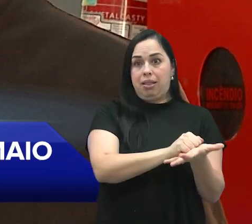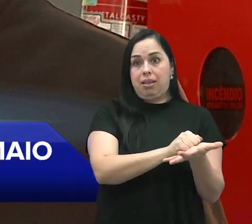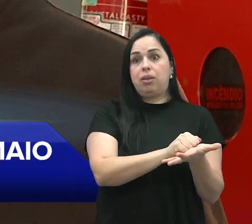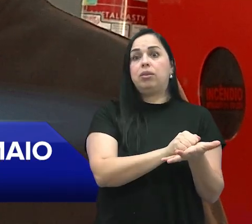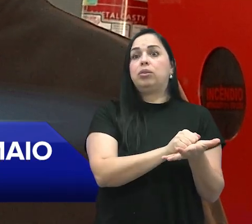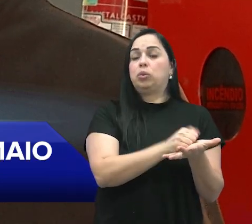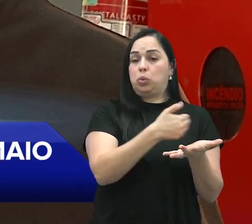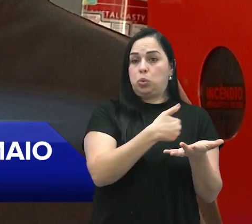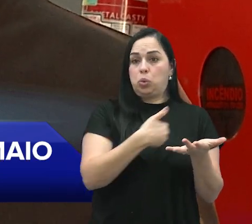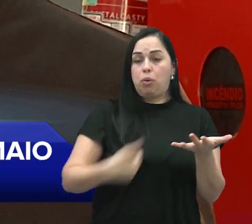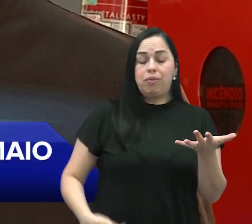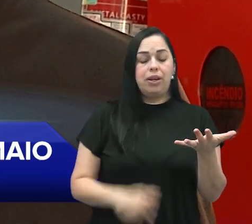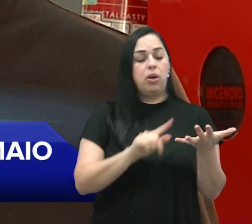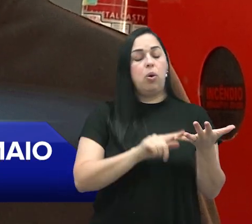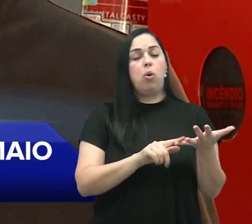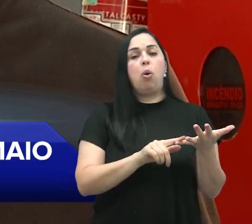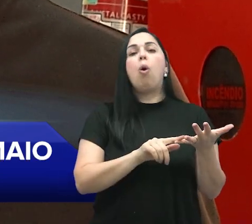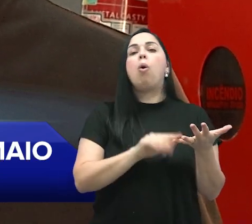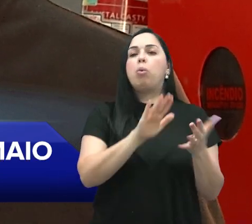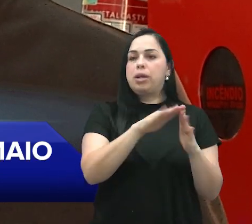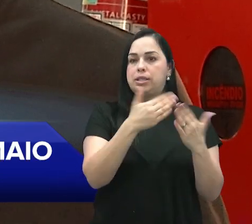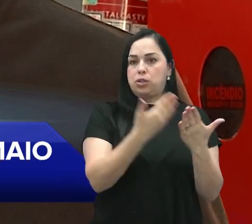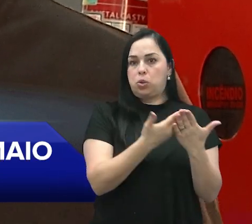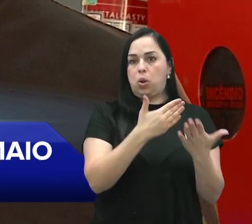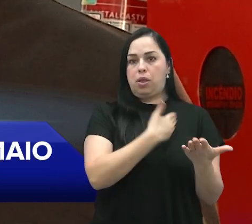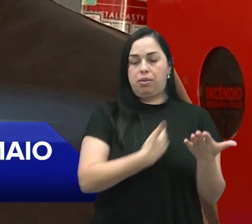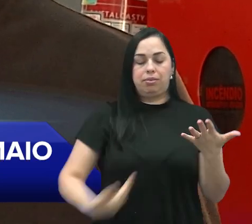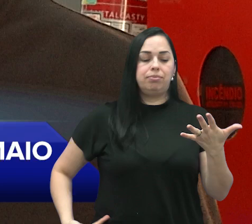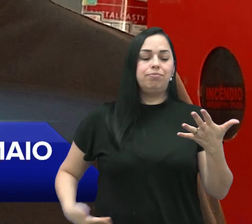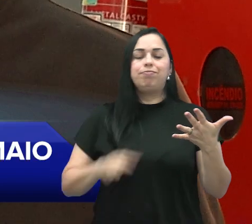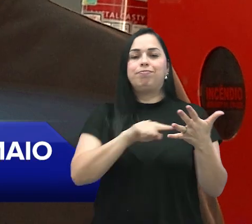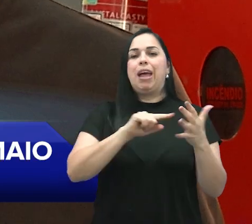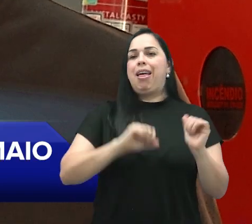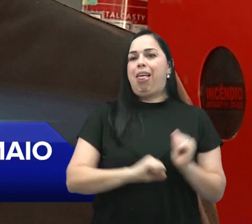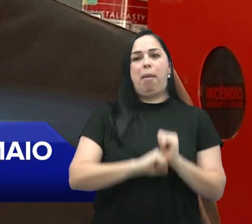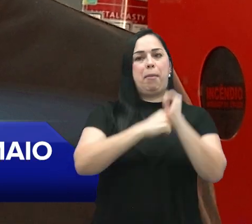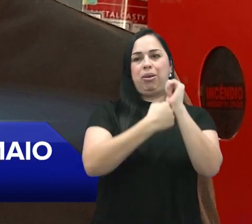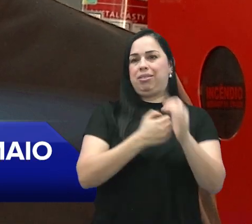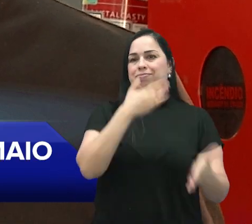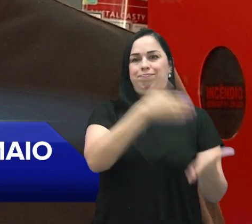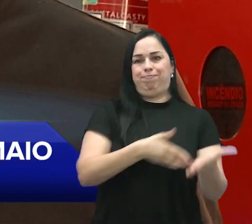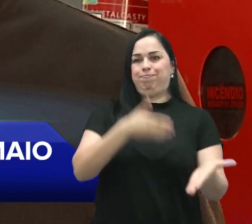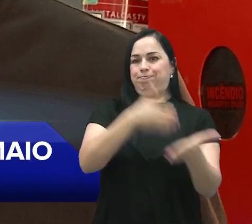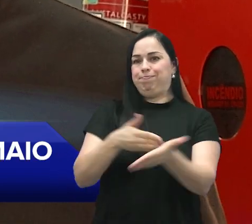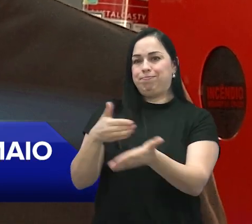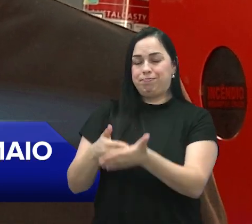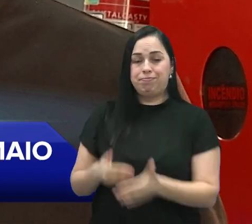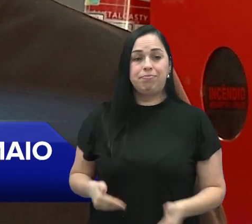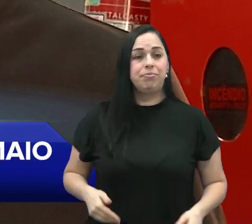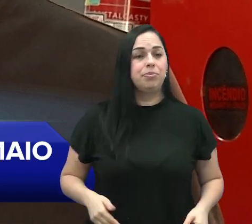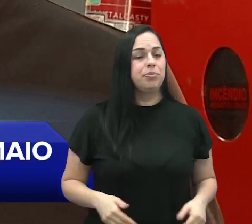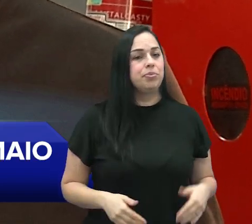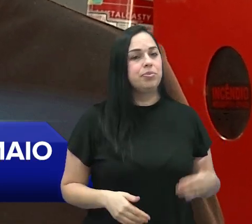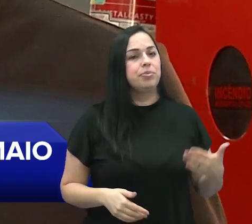ou faculdades públicas, entre outros impedimentos aí que vão trazer essa dificuldade para a vida do